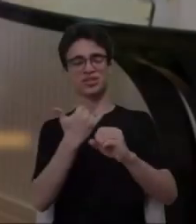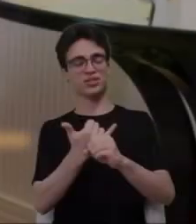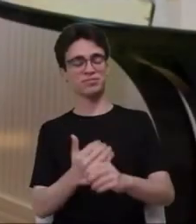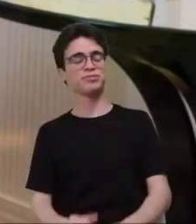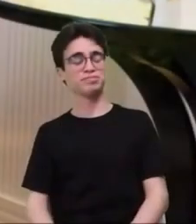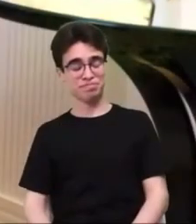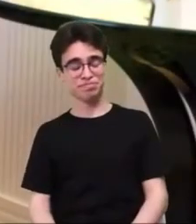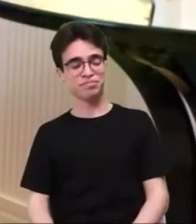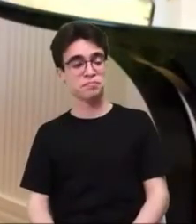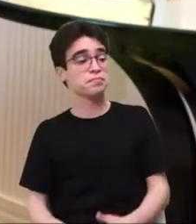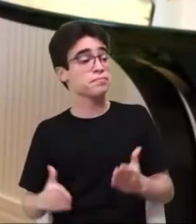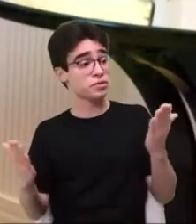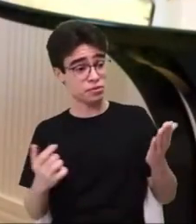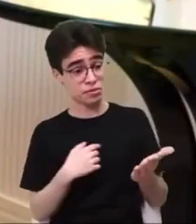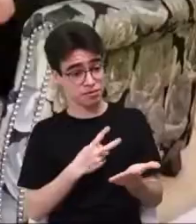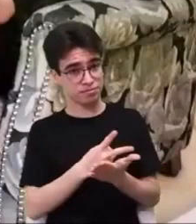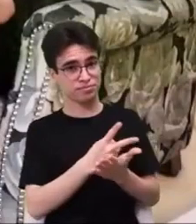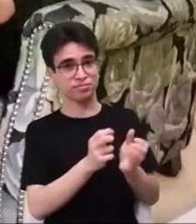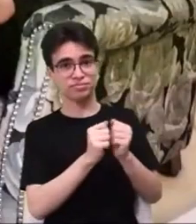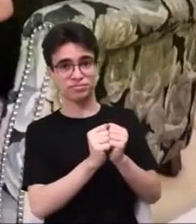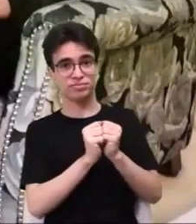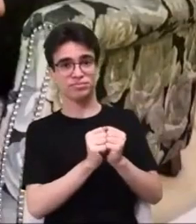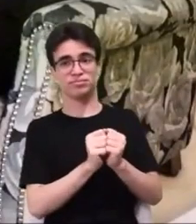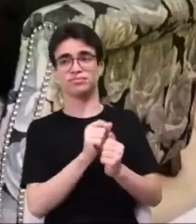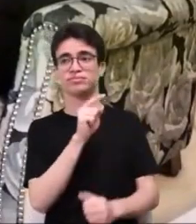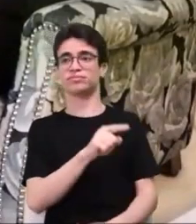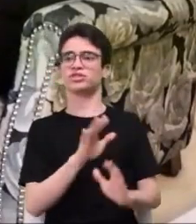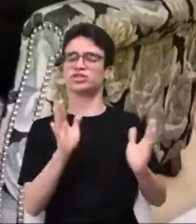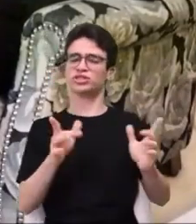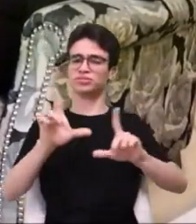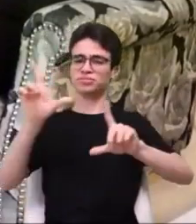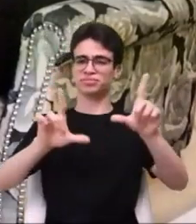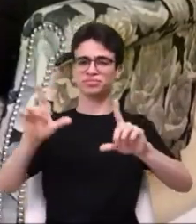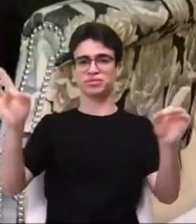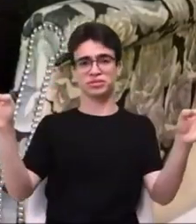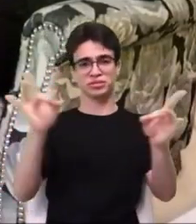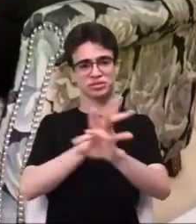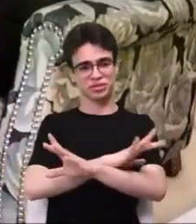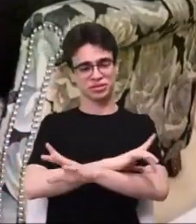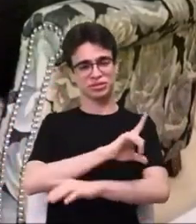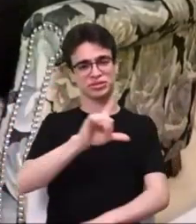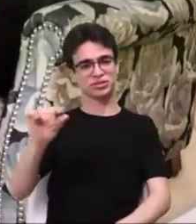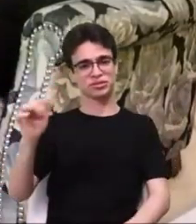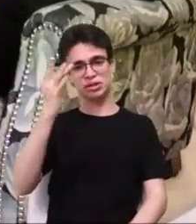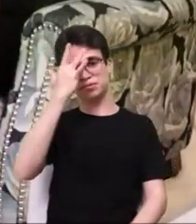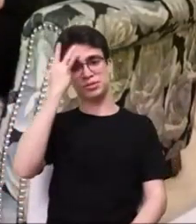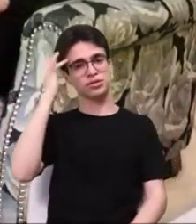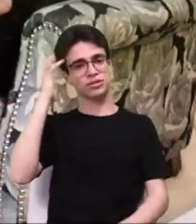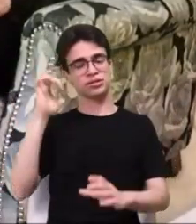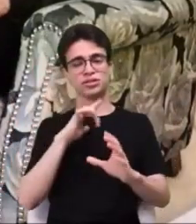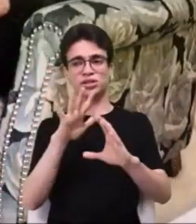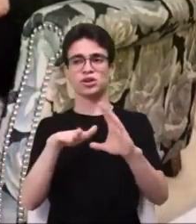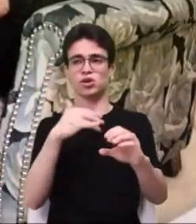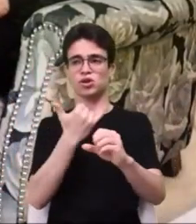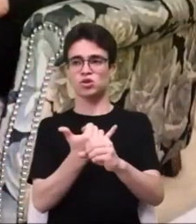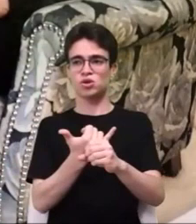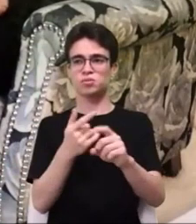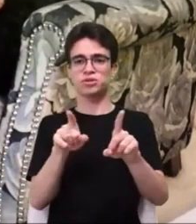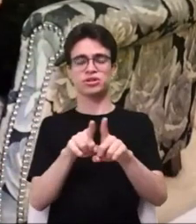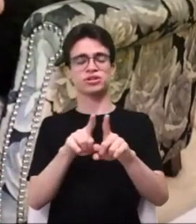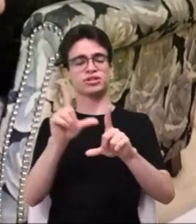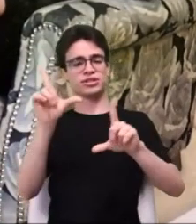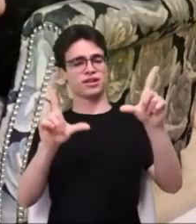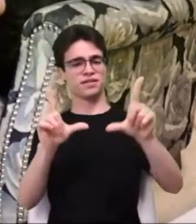Saulo, eu vou continuar com você aqui. A gente já se despediu do pessoal que saiu ali da